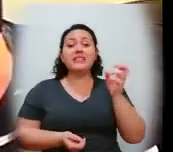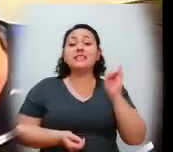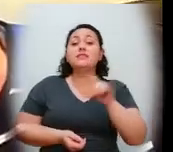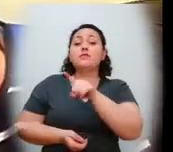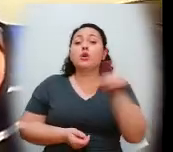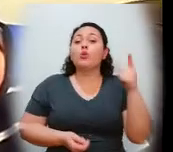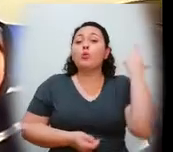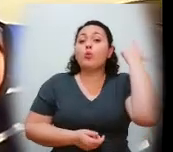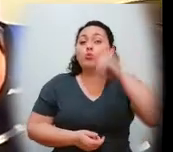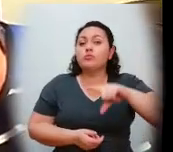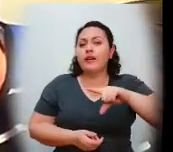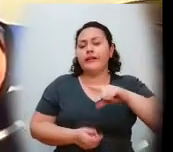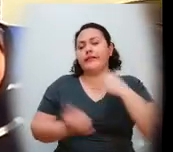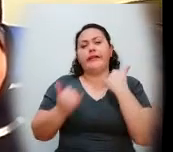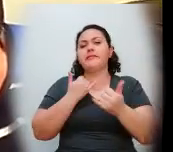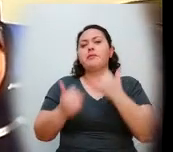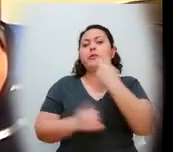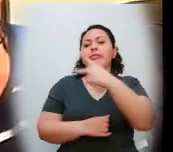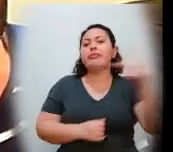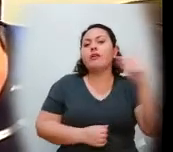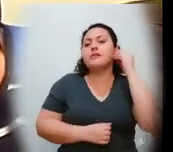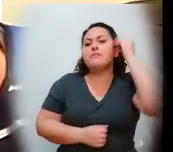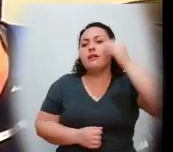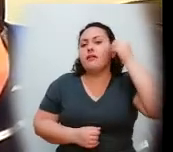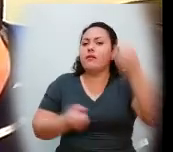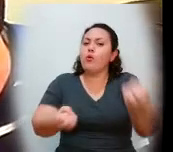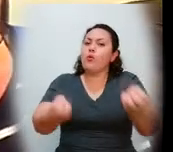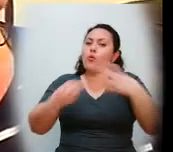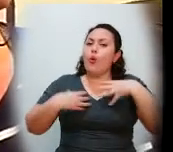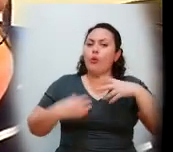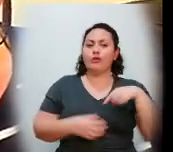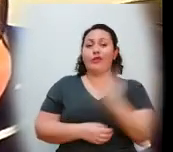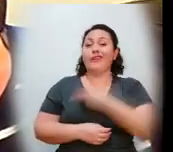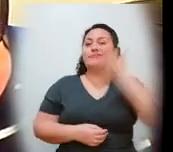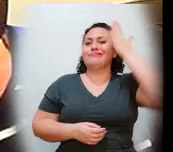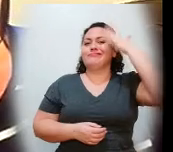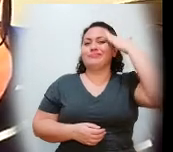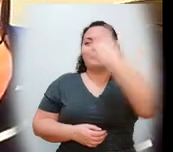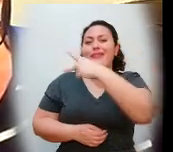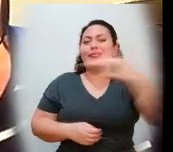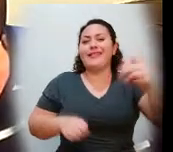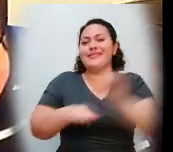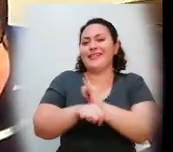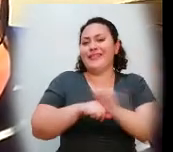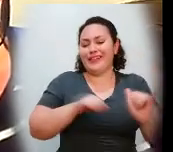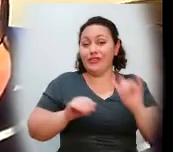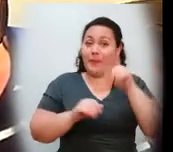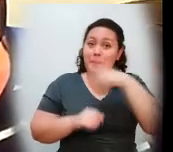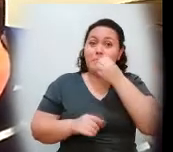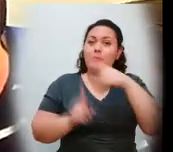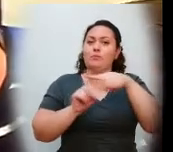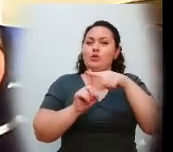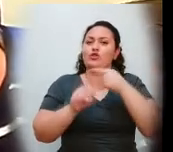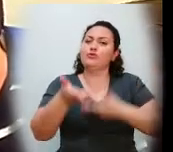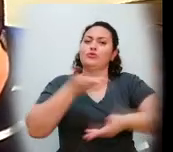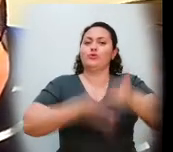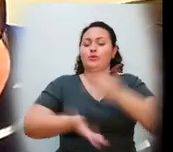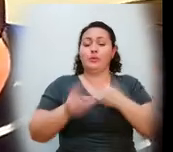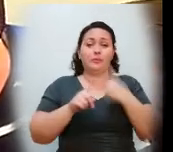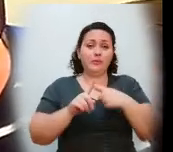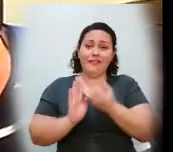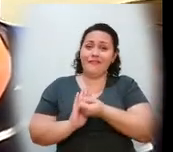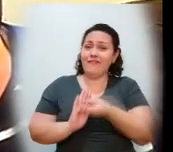eu tentei desse jeito e pra mim funcionou, assim. Então Uhum, essas trocas são bem positivas, porque muitas